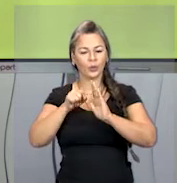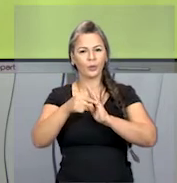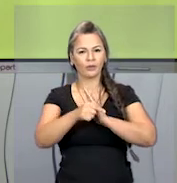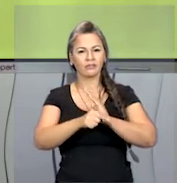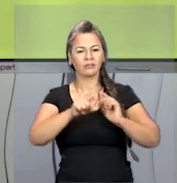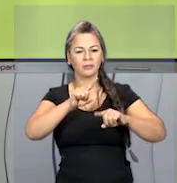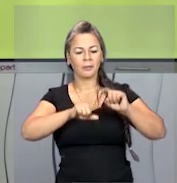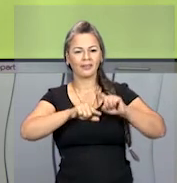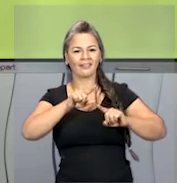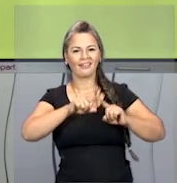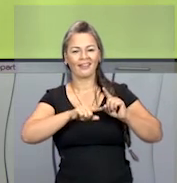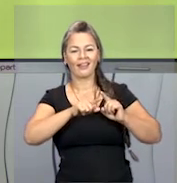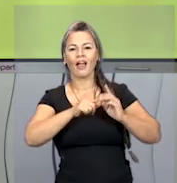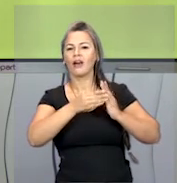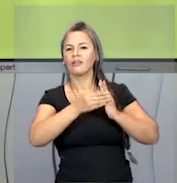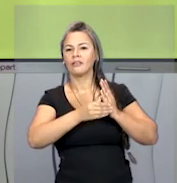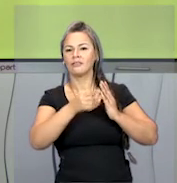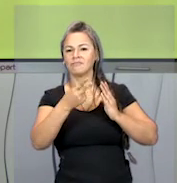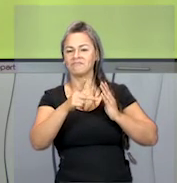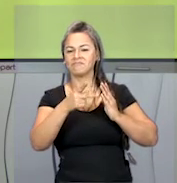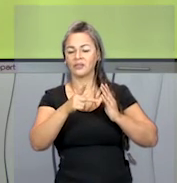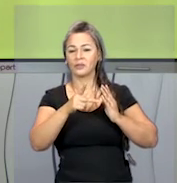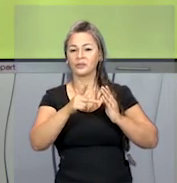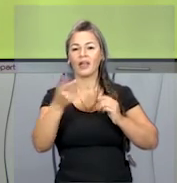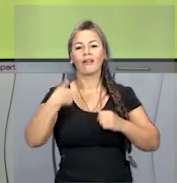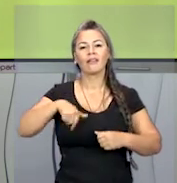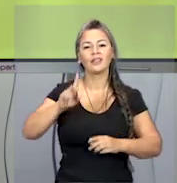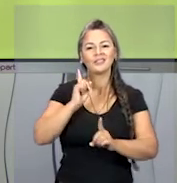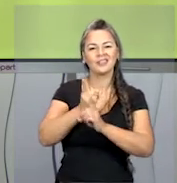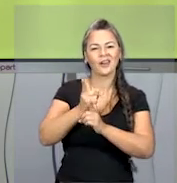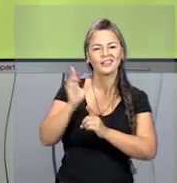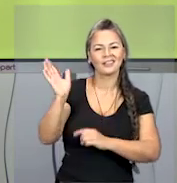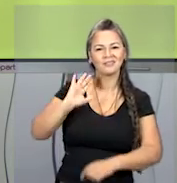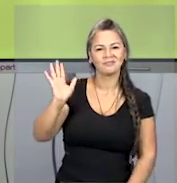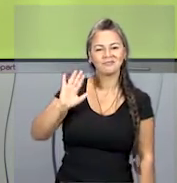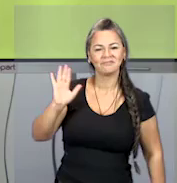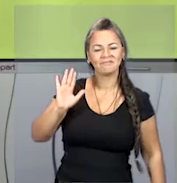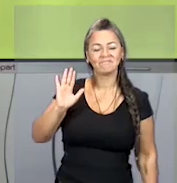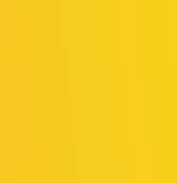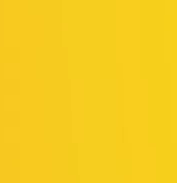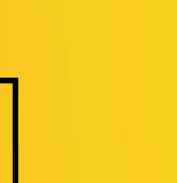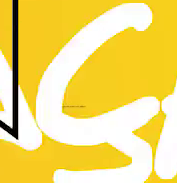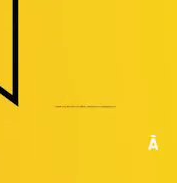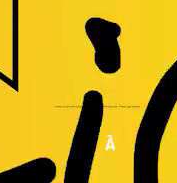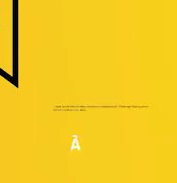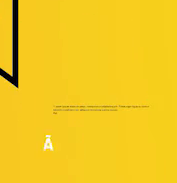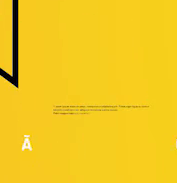nos livros didáticos nos quais vocês têm acesso e nos vemos na próxima aula.